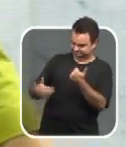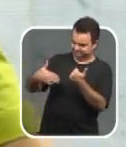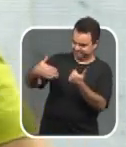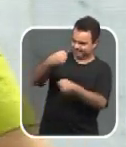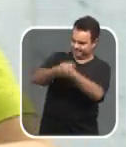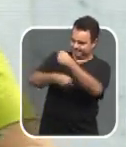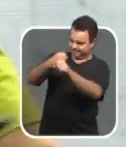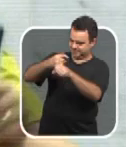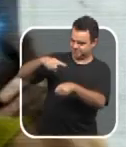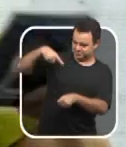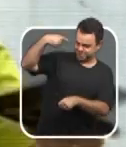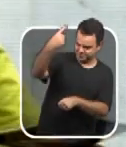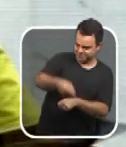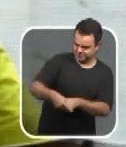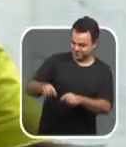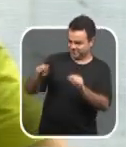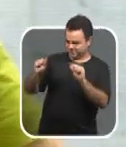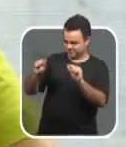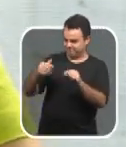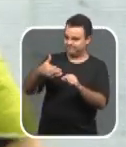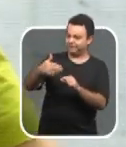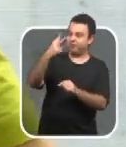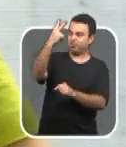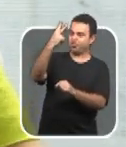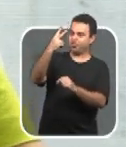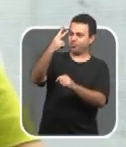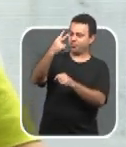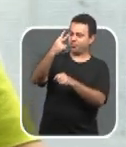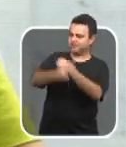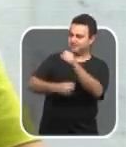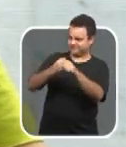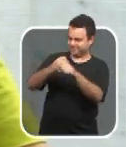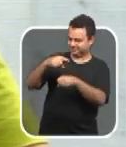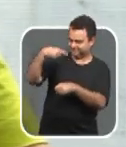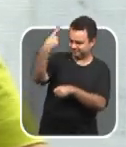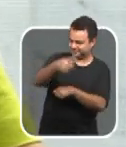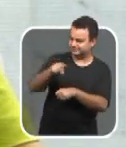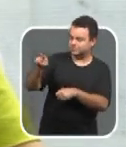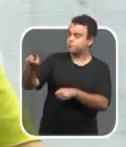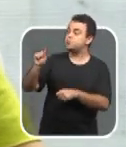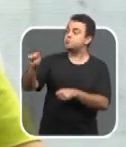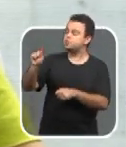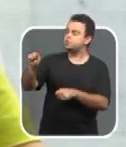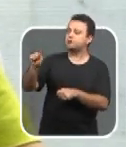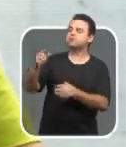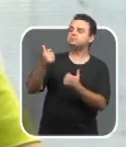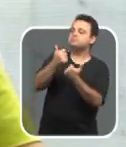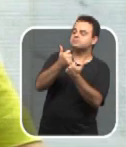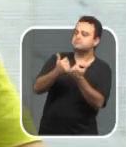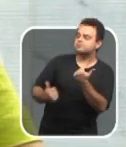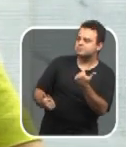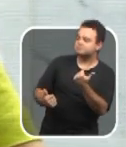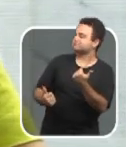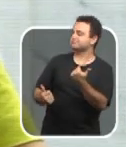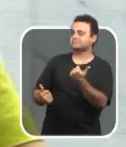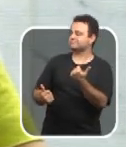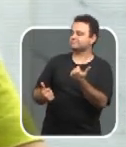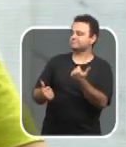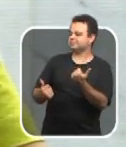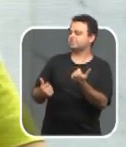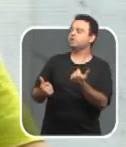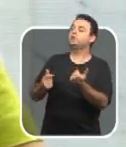próxima legislatura de presidente, né? Nós continuamos na mesma legislatura. Mas na próxima presidência você sai do cargo